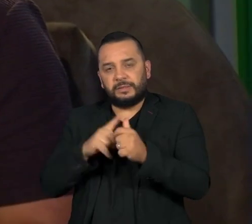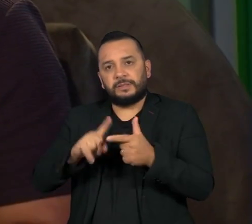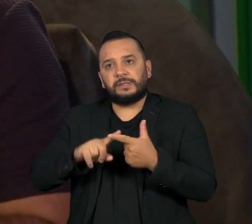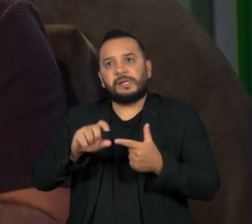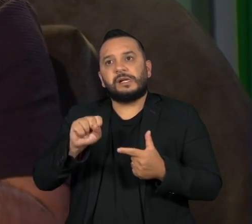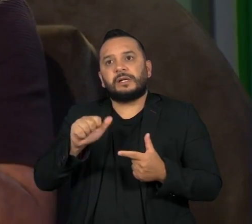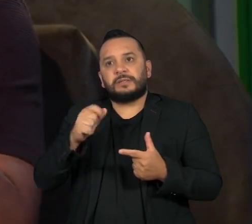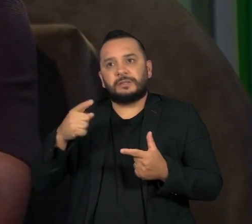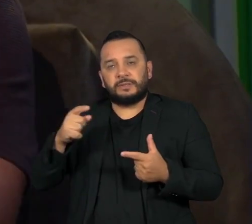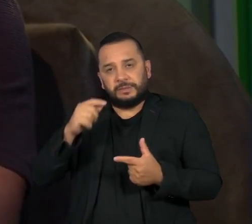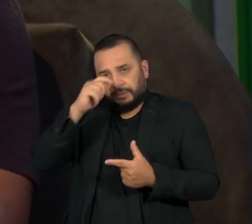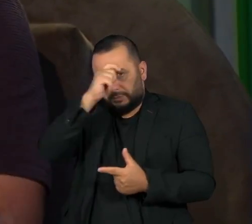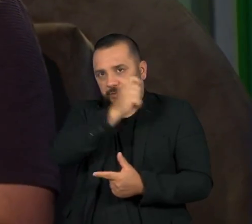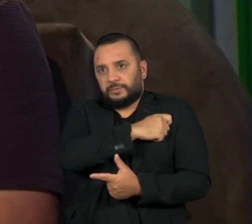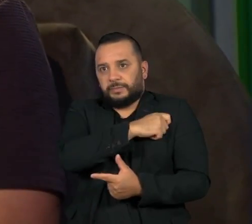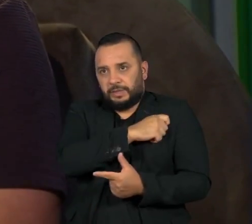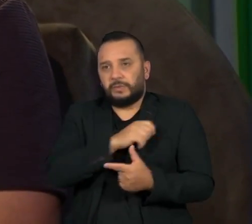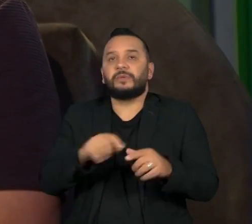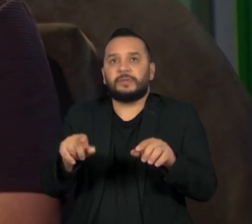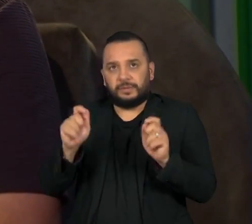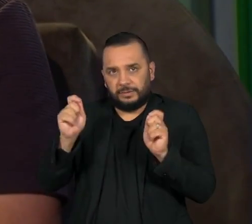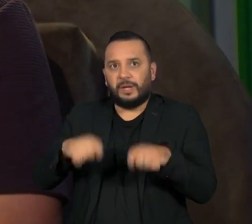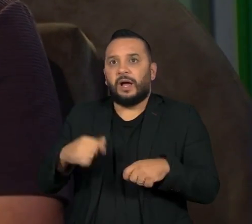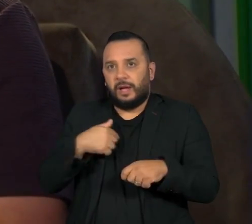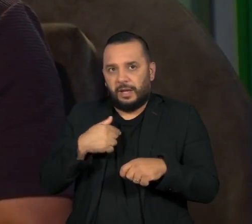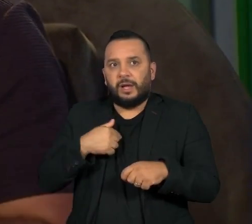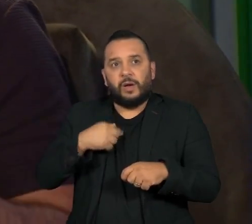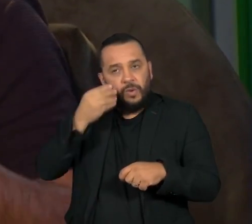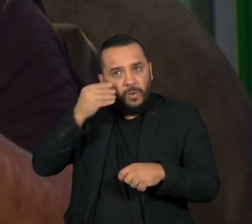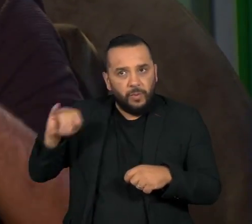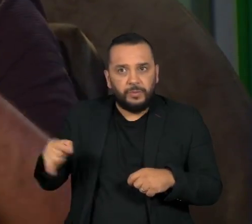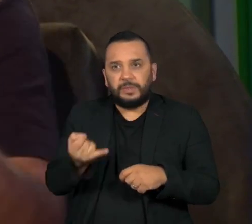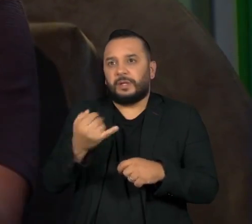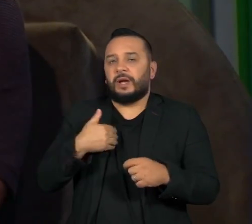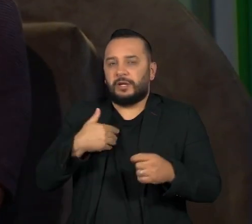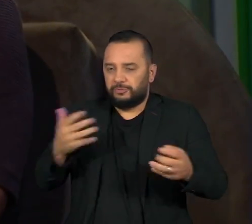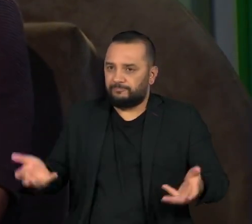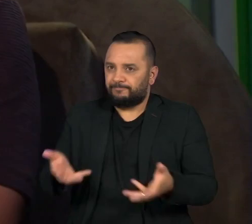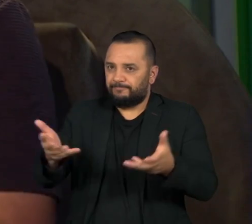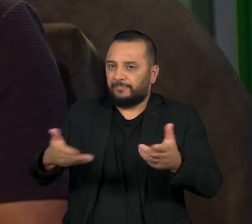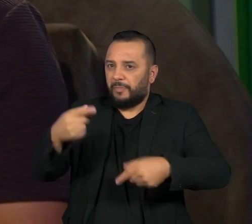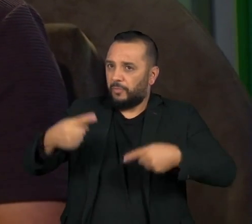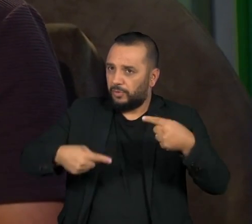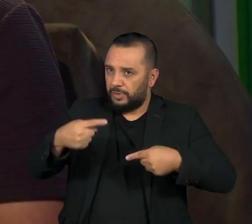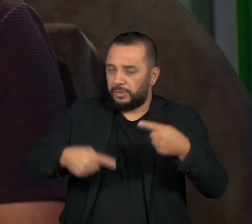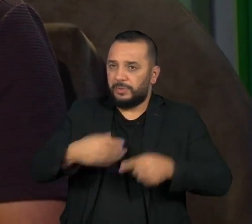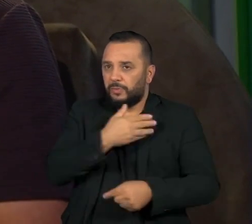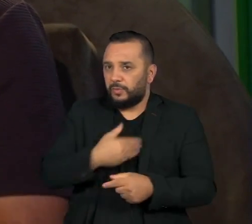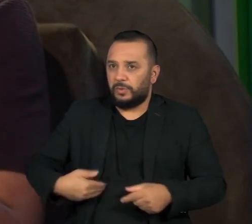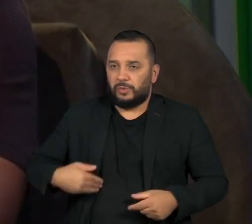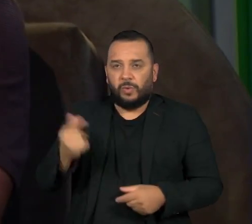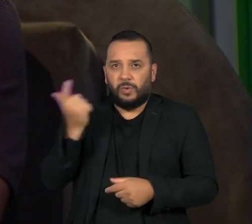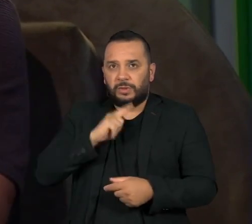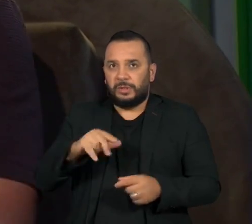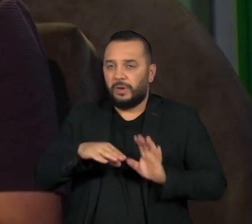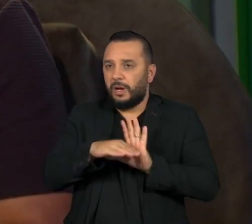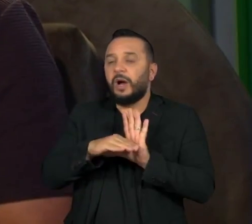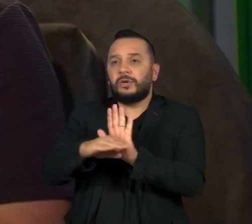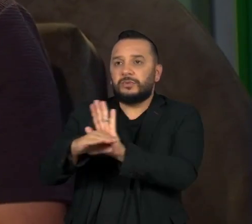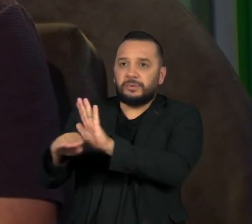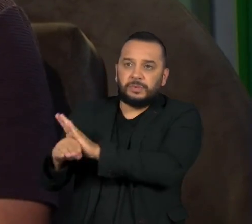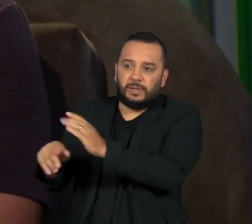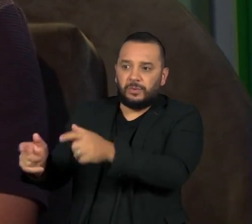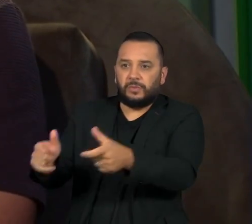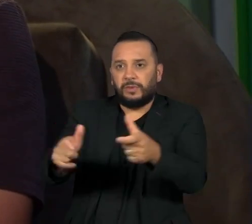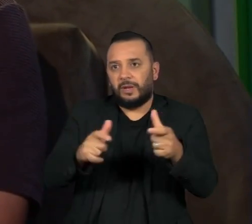que através dessa educação socioemocional, do acesso às oportunidades, de políticas públicas que a gente conseguiu levar para essas localidades, a